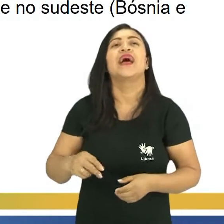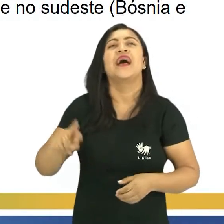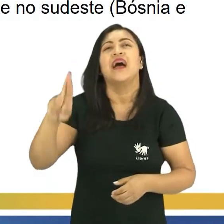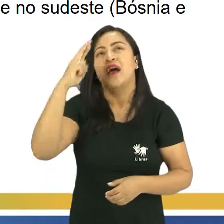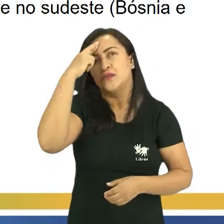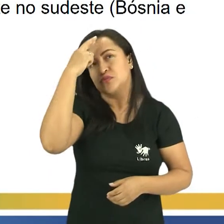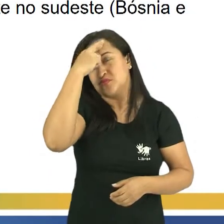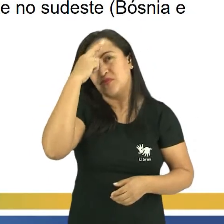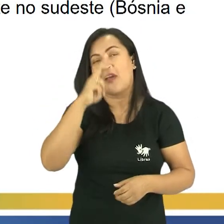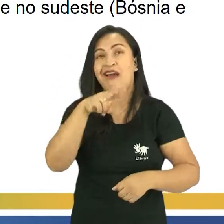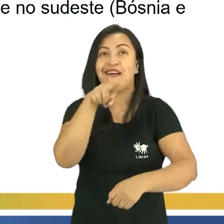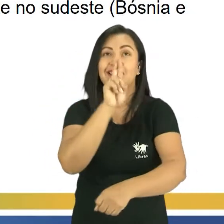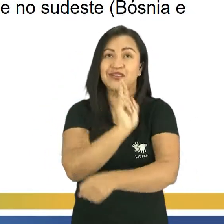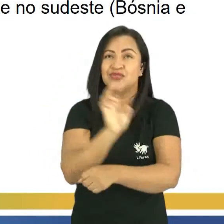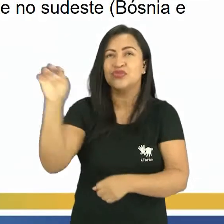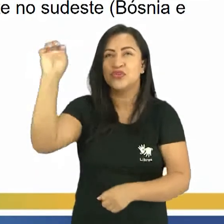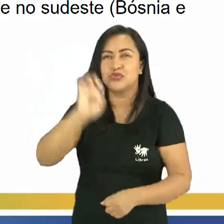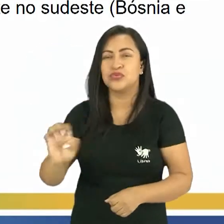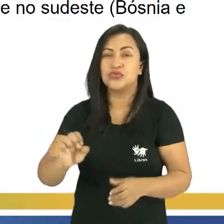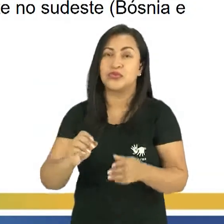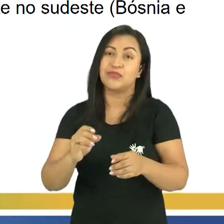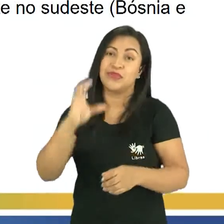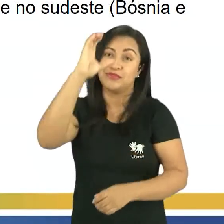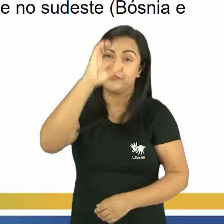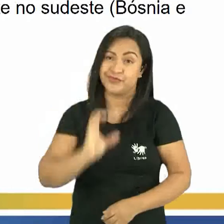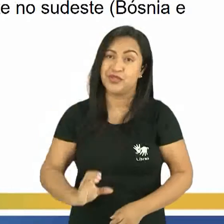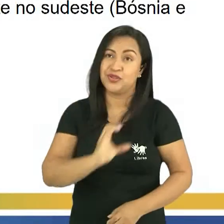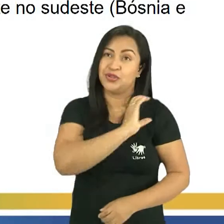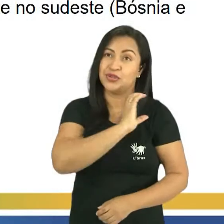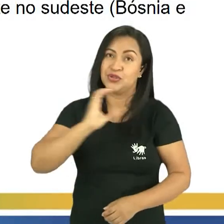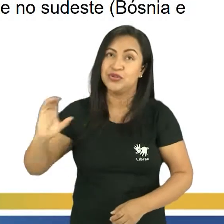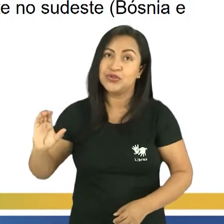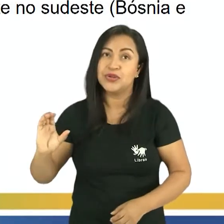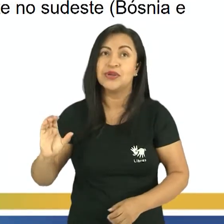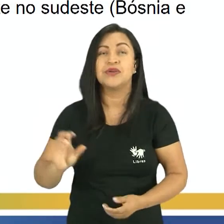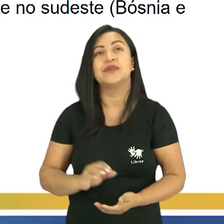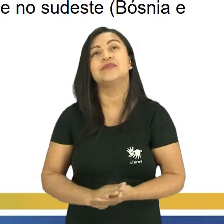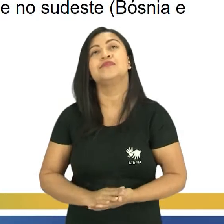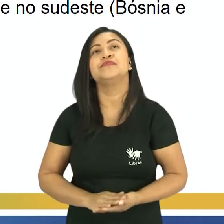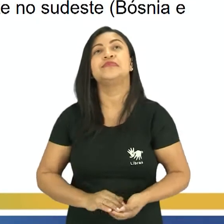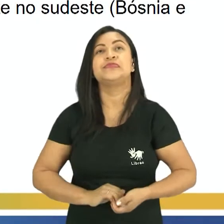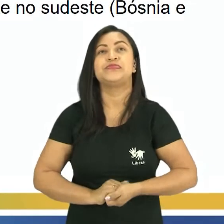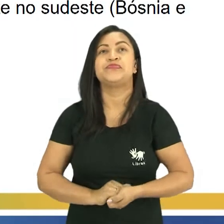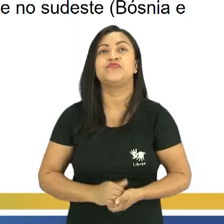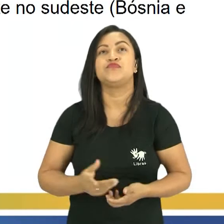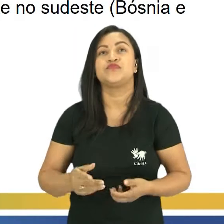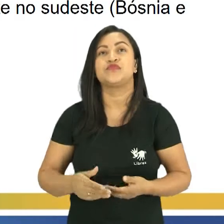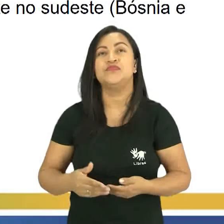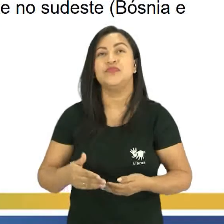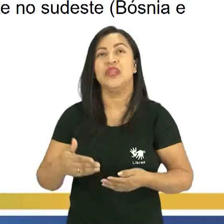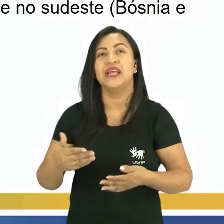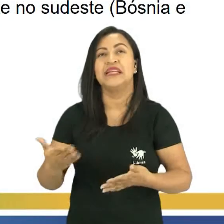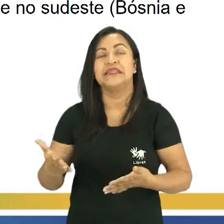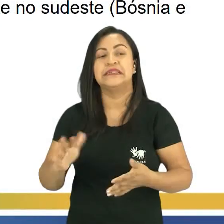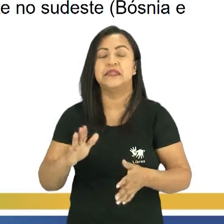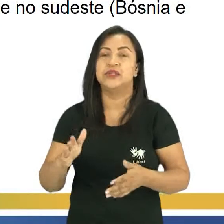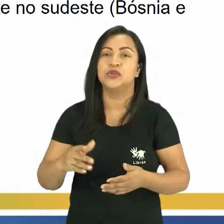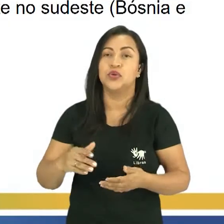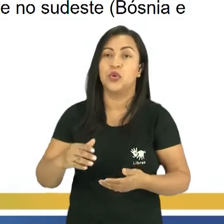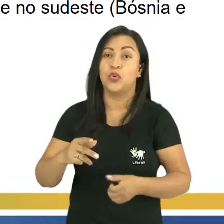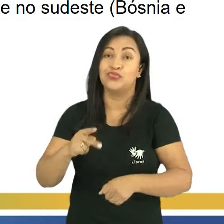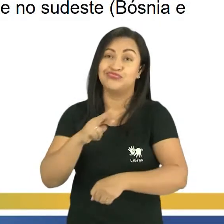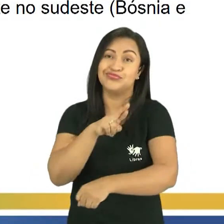que é o cristianismo, dividido entre católicos, ortodoxos, orientais e protestantes. E o islamismo está mais precisamente em